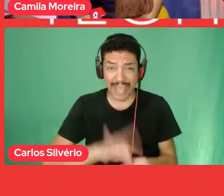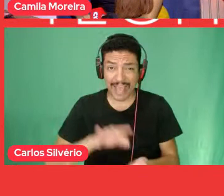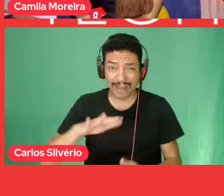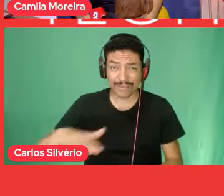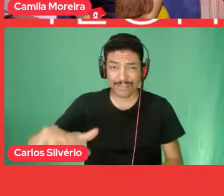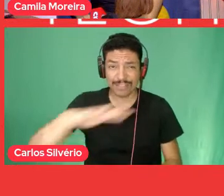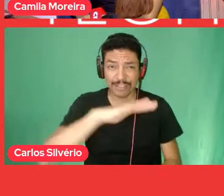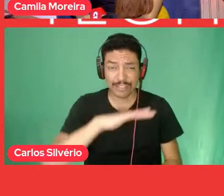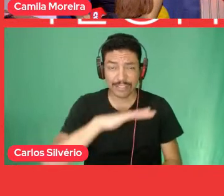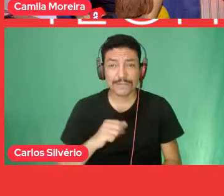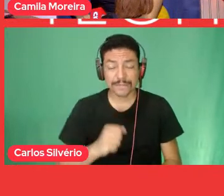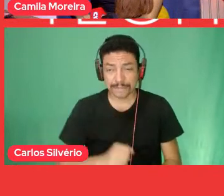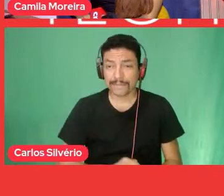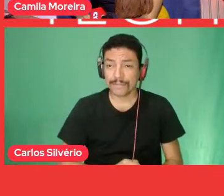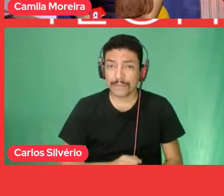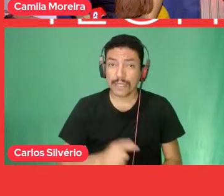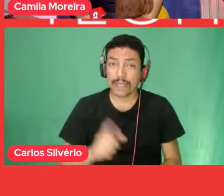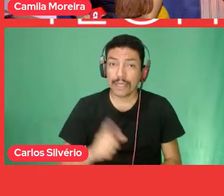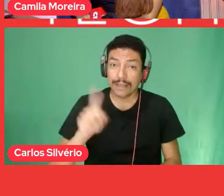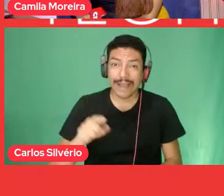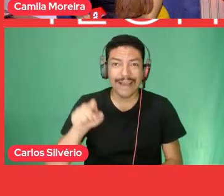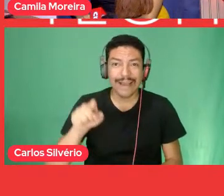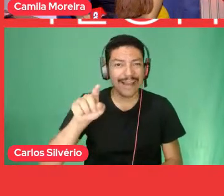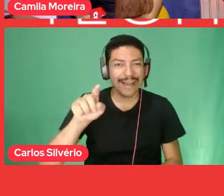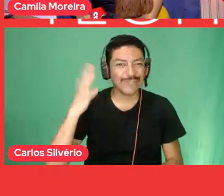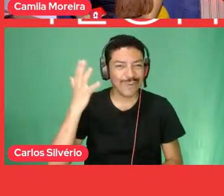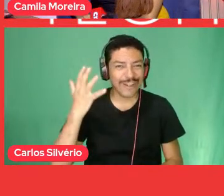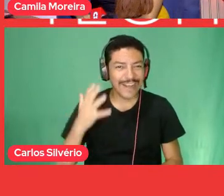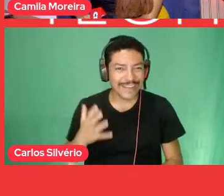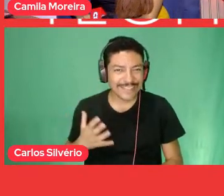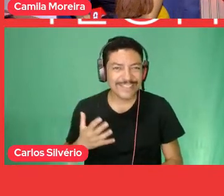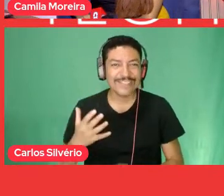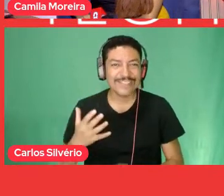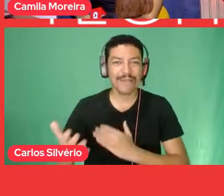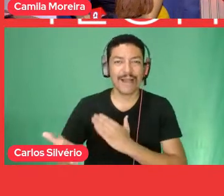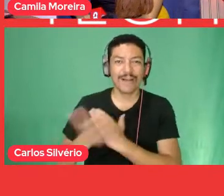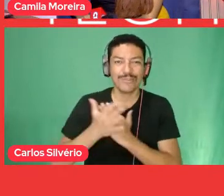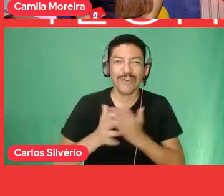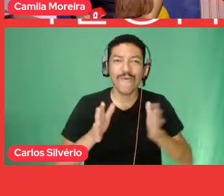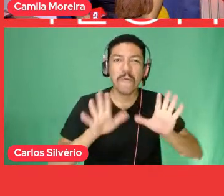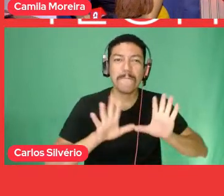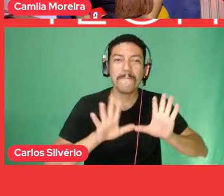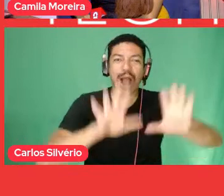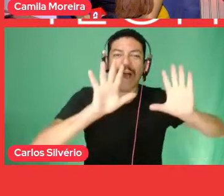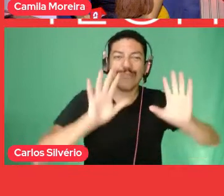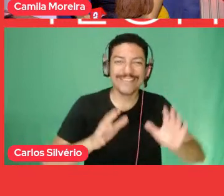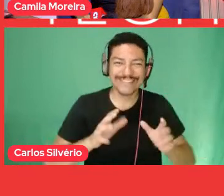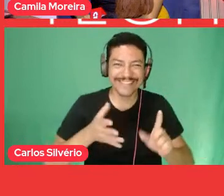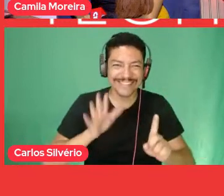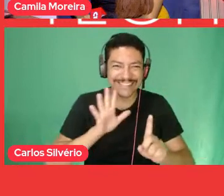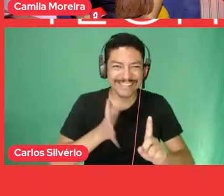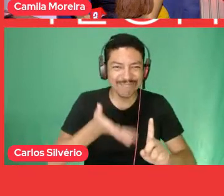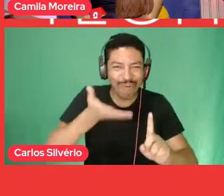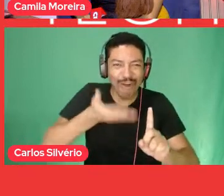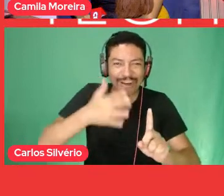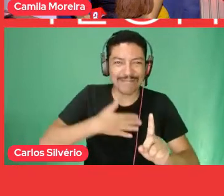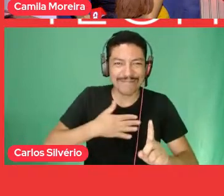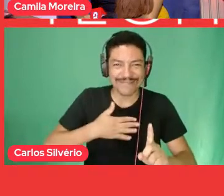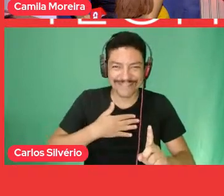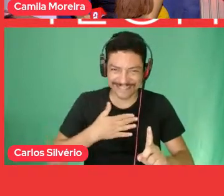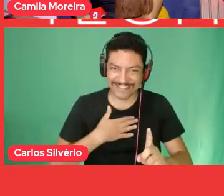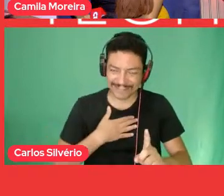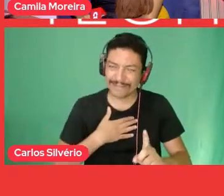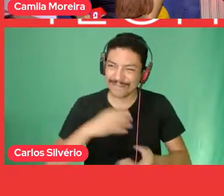E ela foi esse empurrãozinho na minha carreira, né, Sula? Então eu tenho aqui que super agradecer, né? Não quero falar os nomes, mas sim, foi o momento, né,